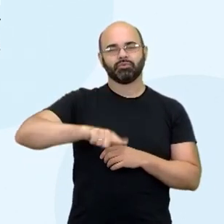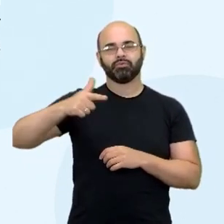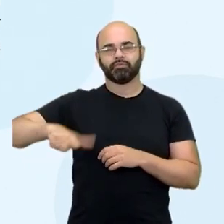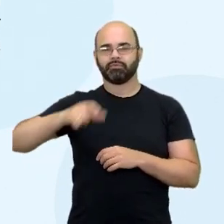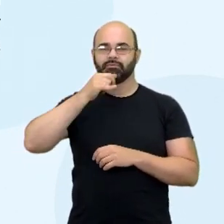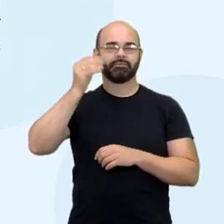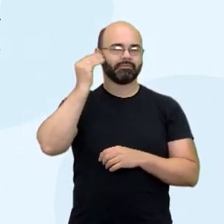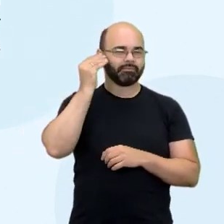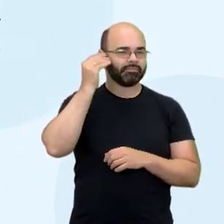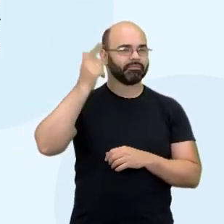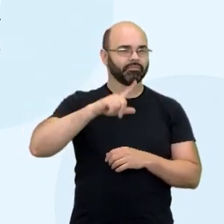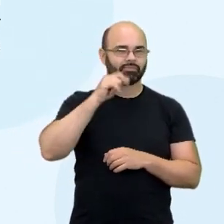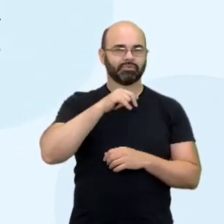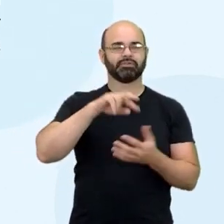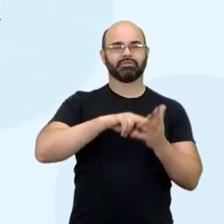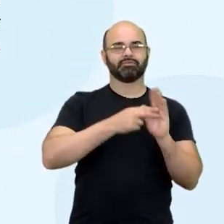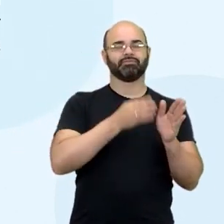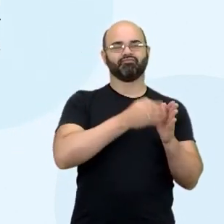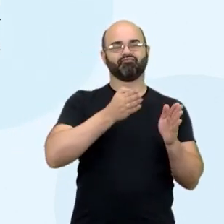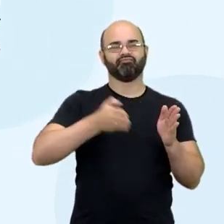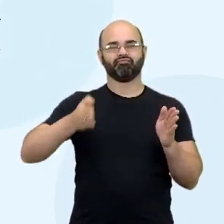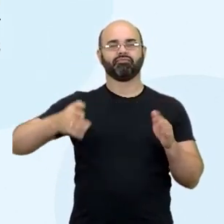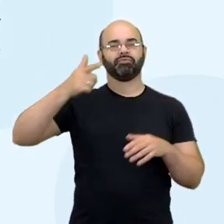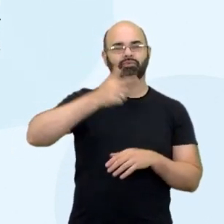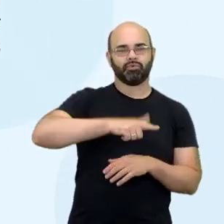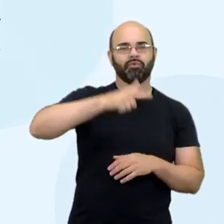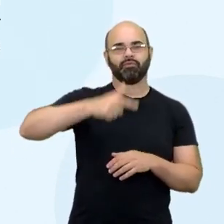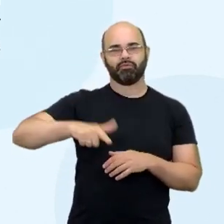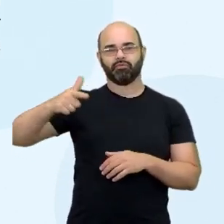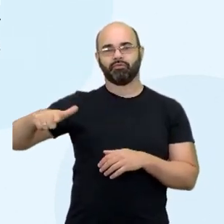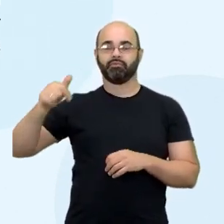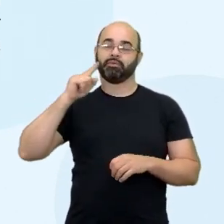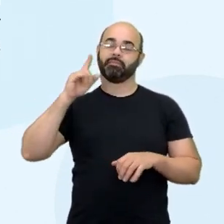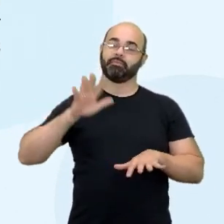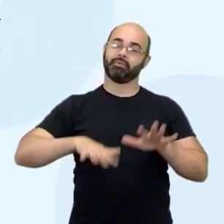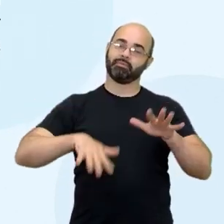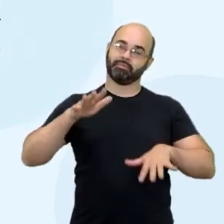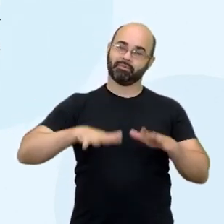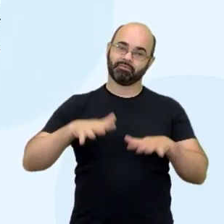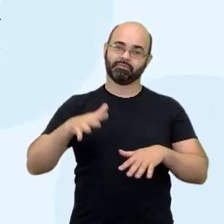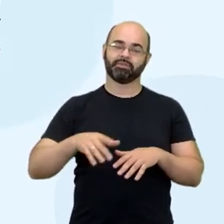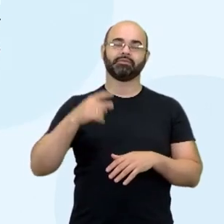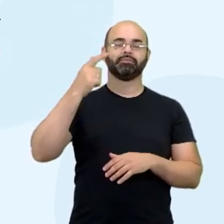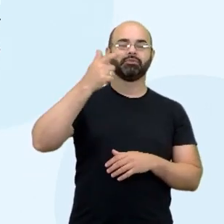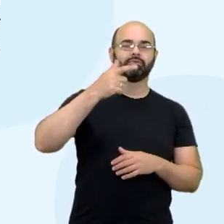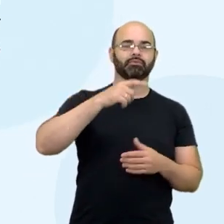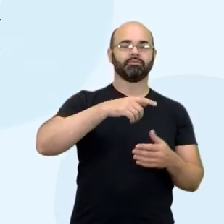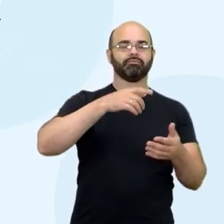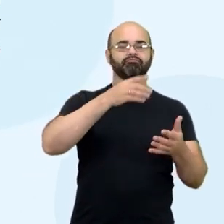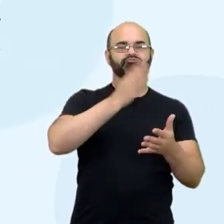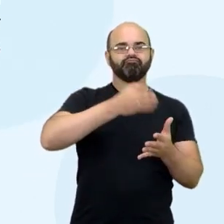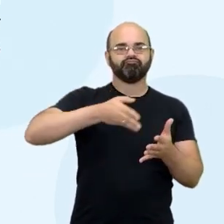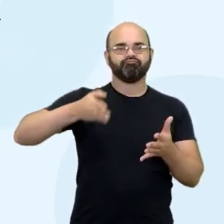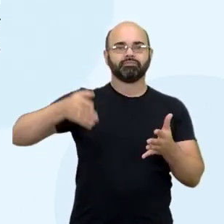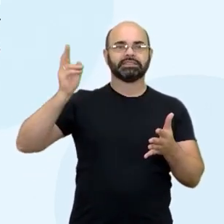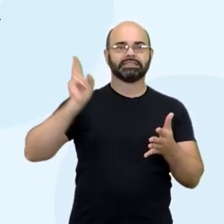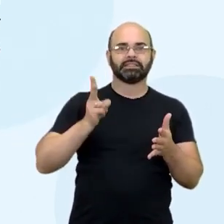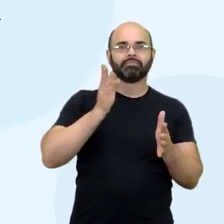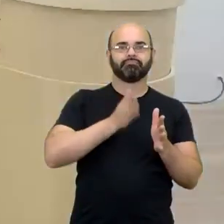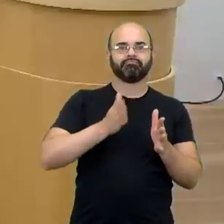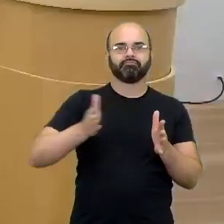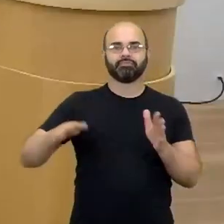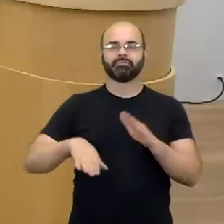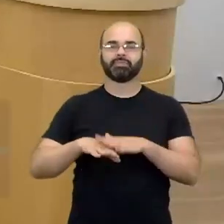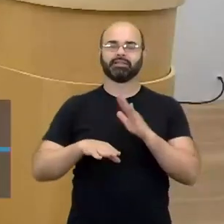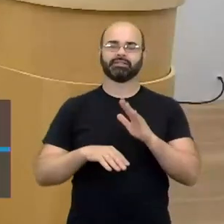um experimento, que são as frequências de ocorrências, e probabilidade frequentista. E aí, Osmar? Diga, Tony. Na